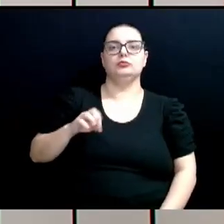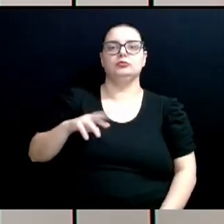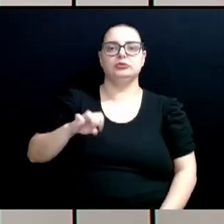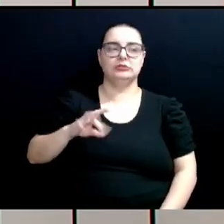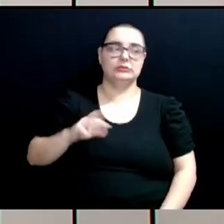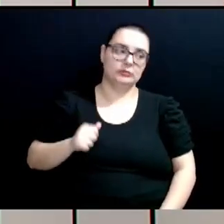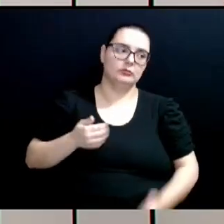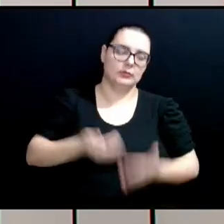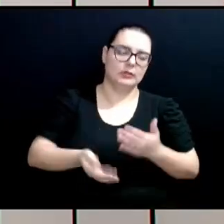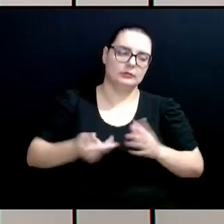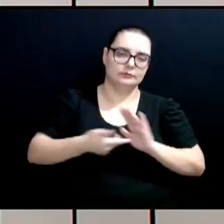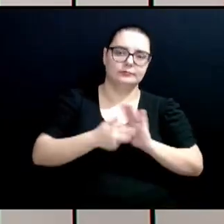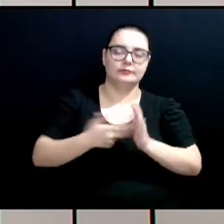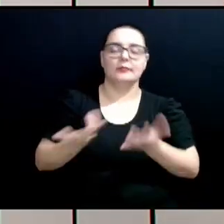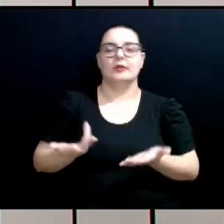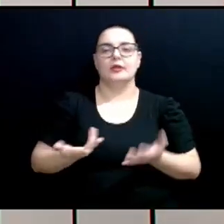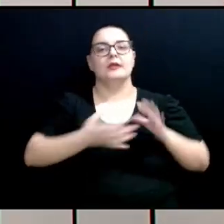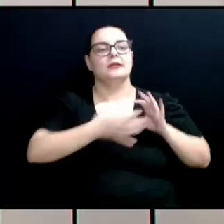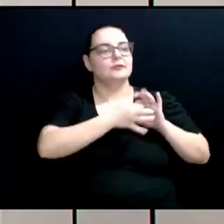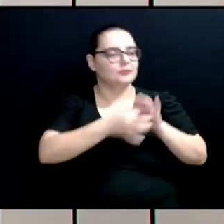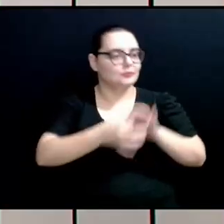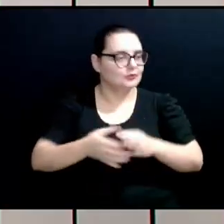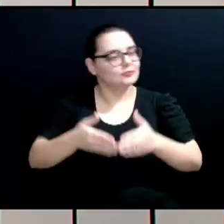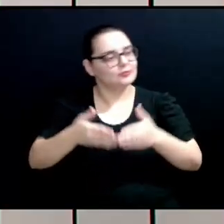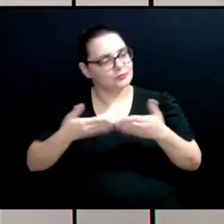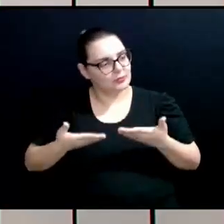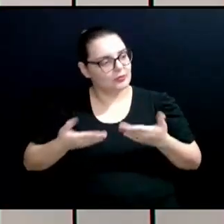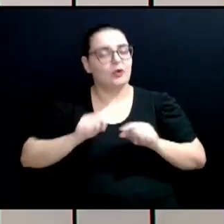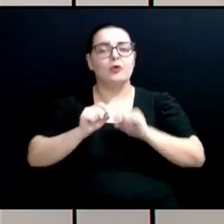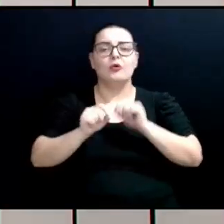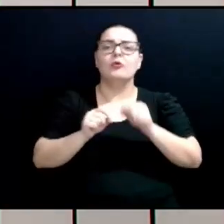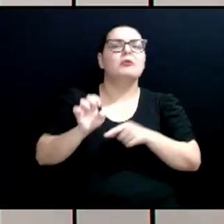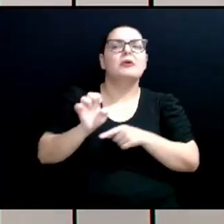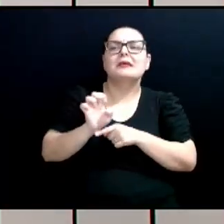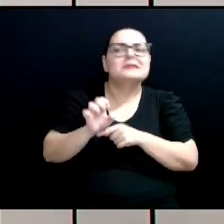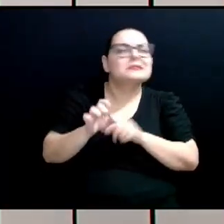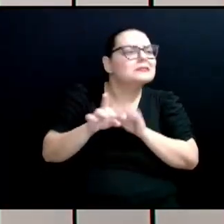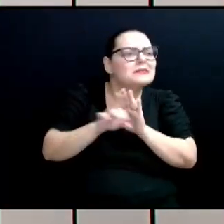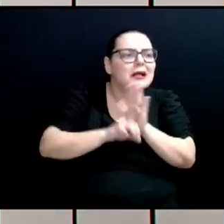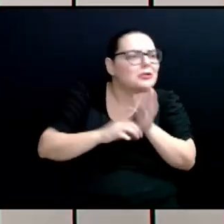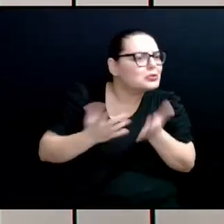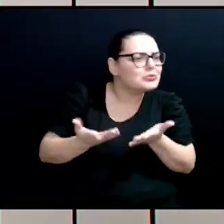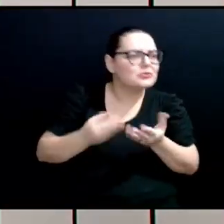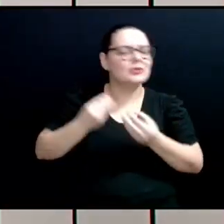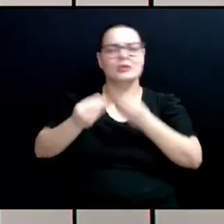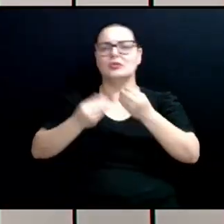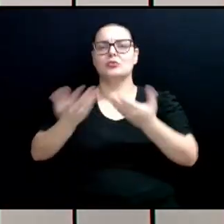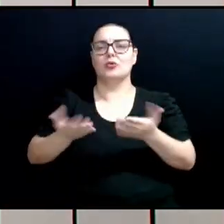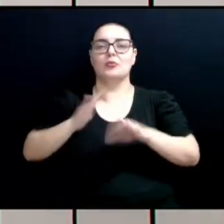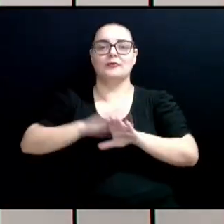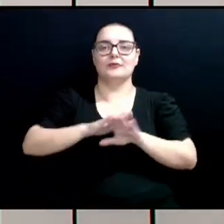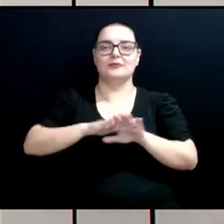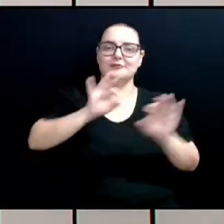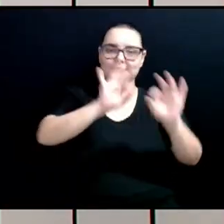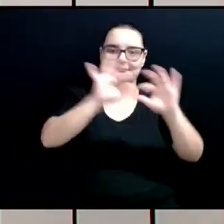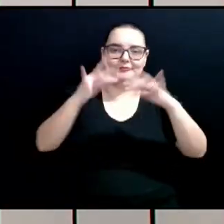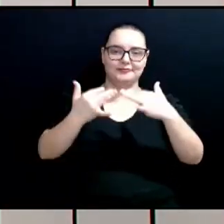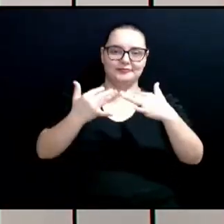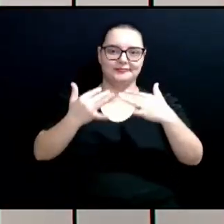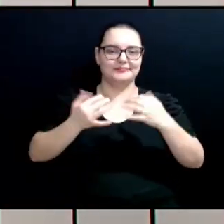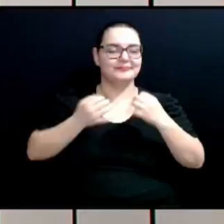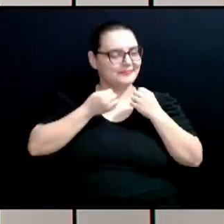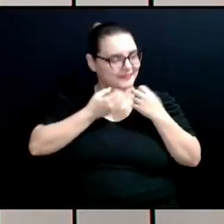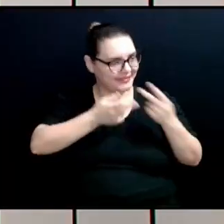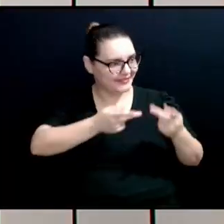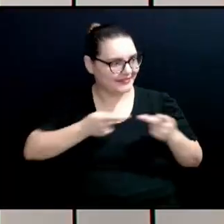nos contextualize, o que é este Estado de Direito, como ele funciona para quem está nos assistindo. Seja bem-vindo ao programa